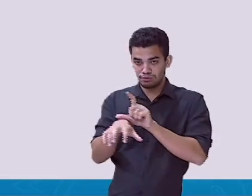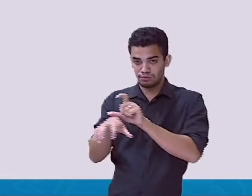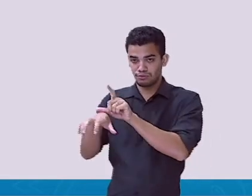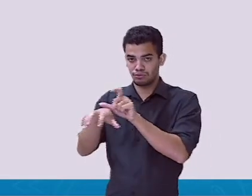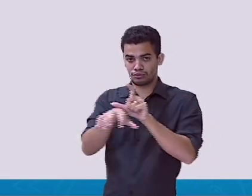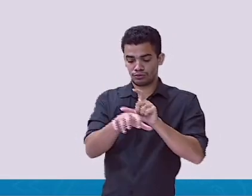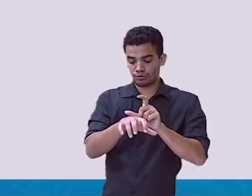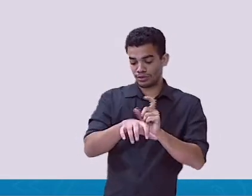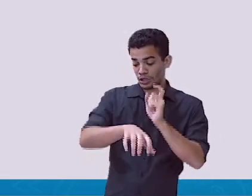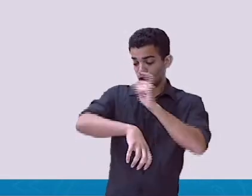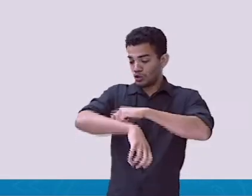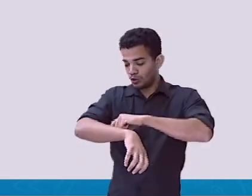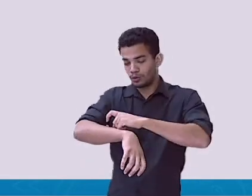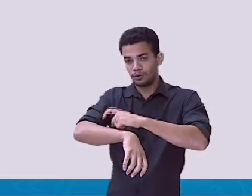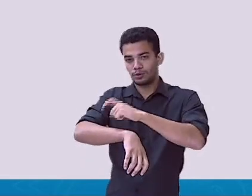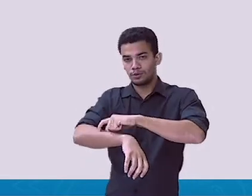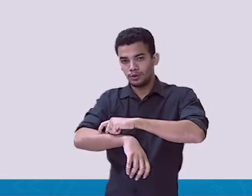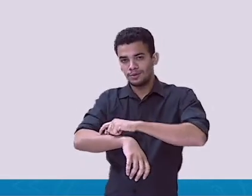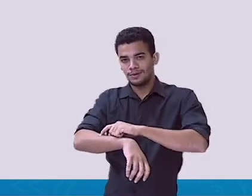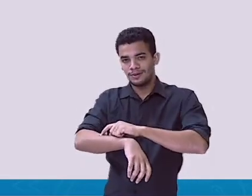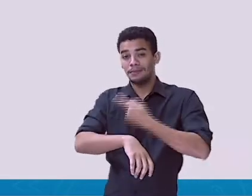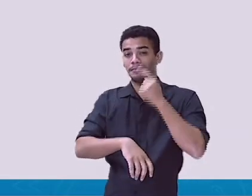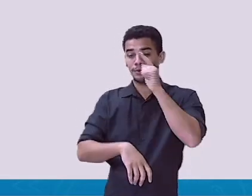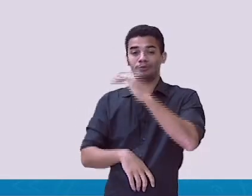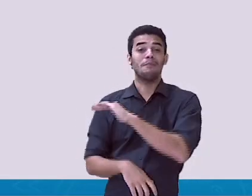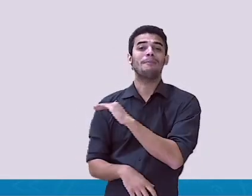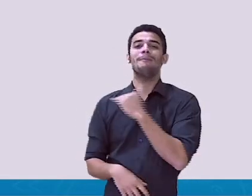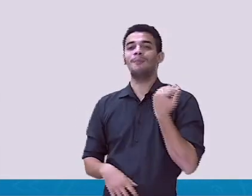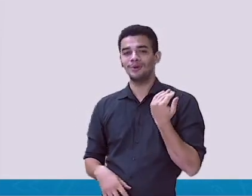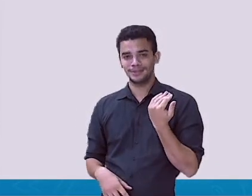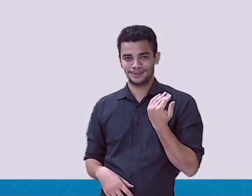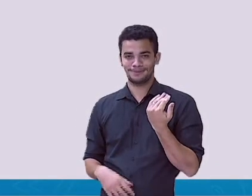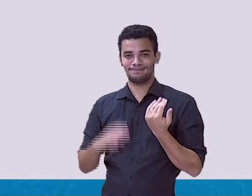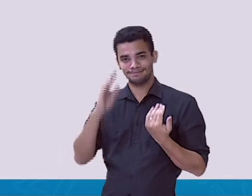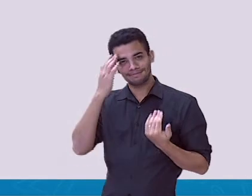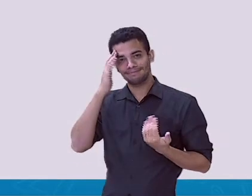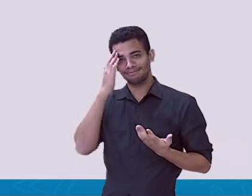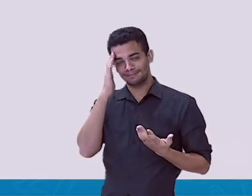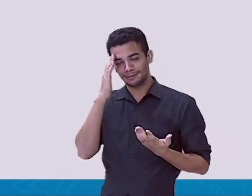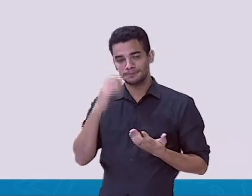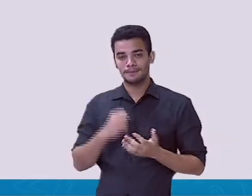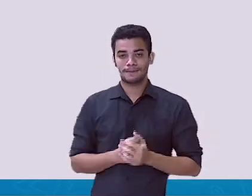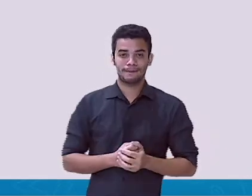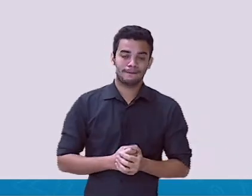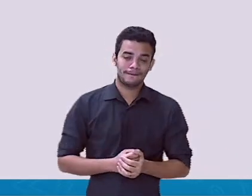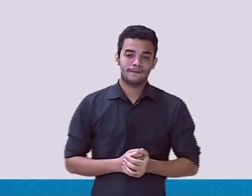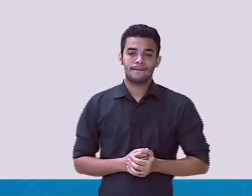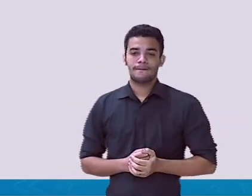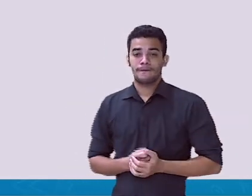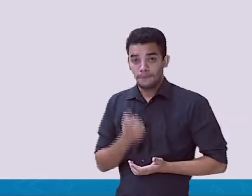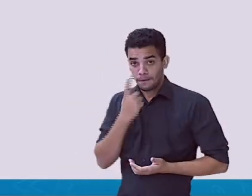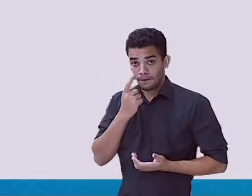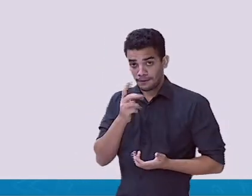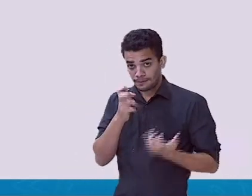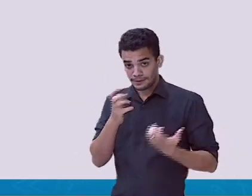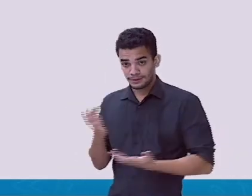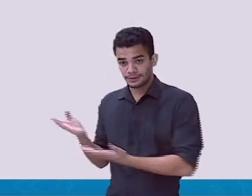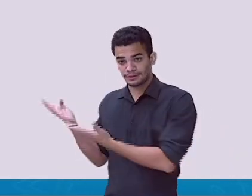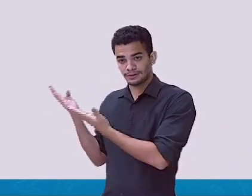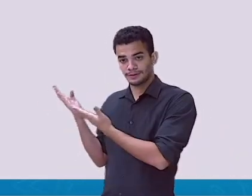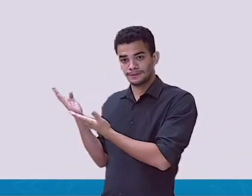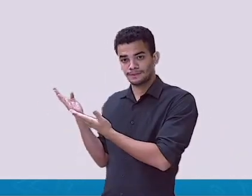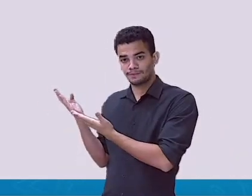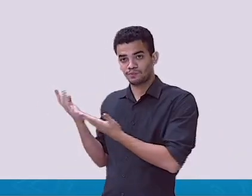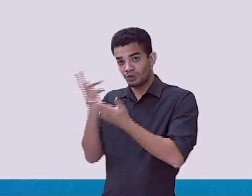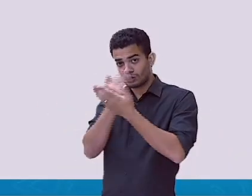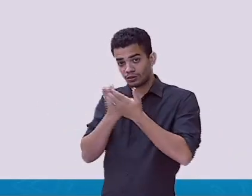para nós e para as pessoas de convívio. Quem são então? Olha lá, ó. Então nós temos o carrapato,